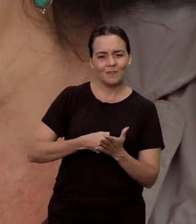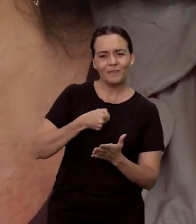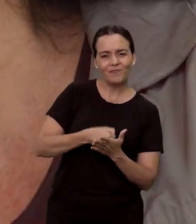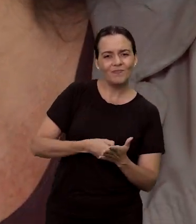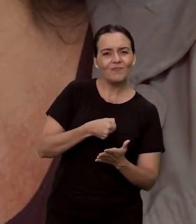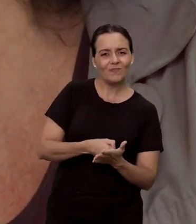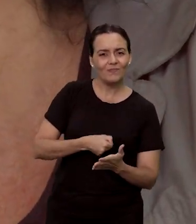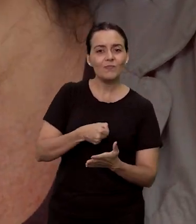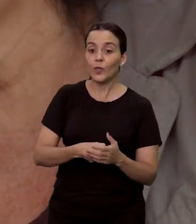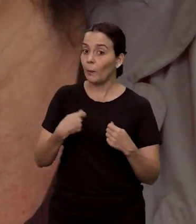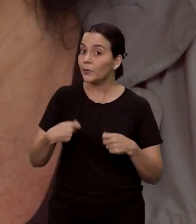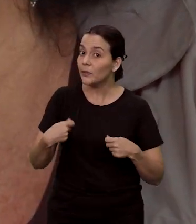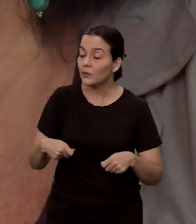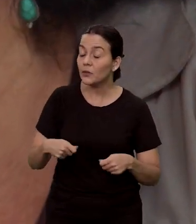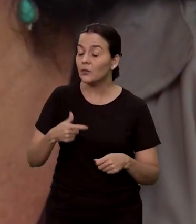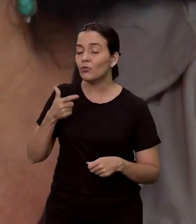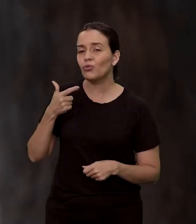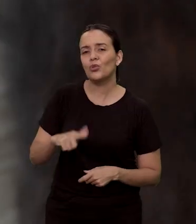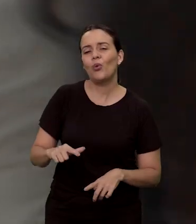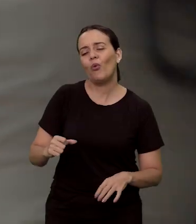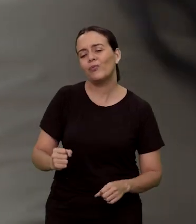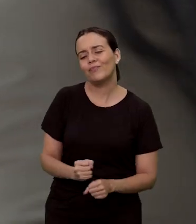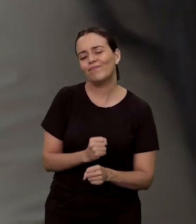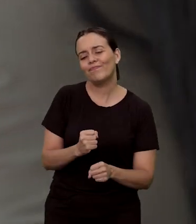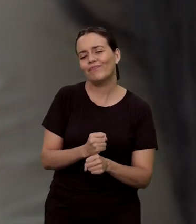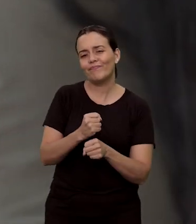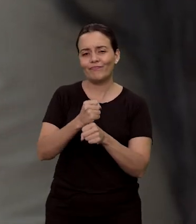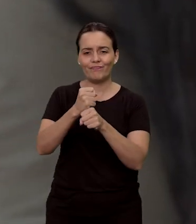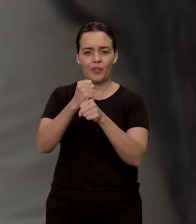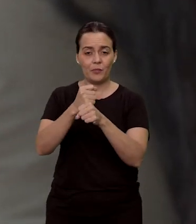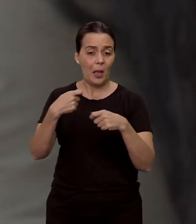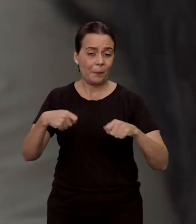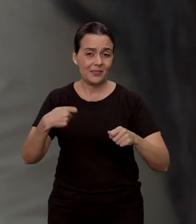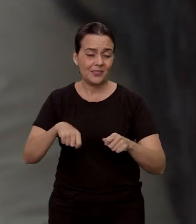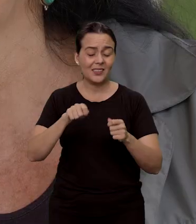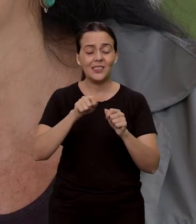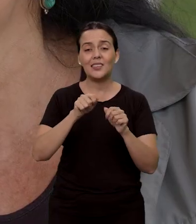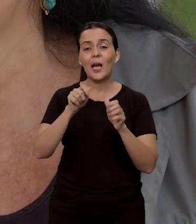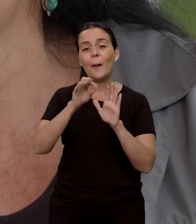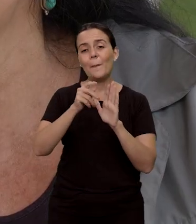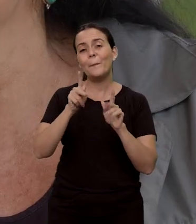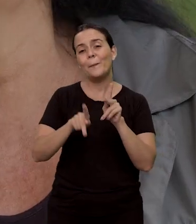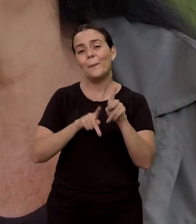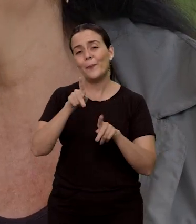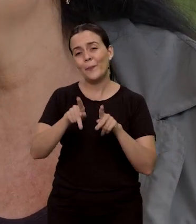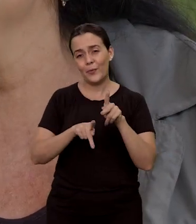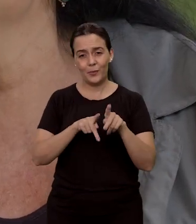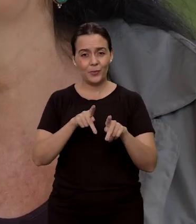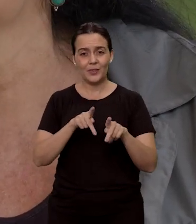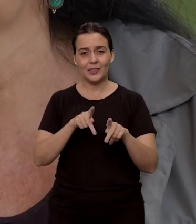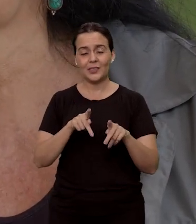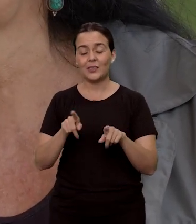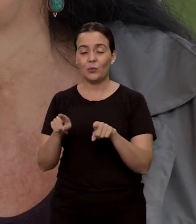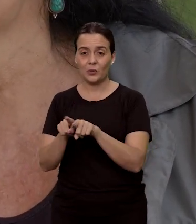um momento de reconstruir essas políticas públicas. Então, eu queria ouvir de você um